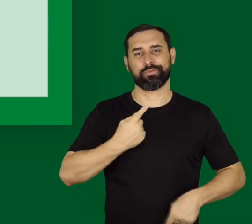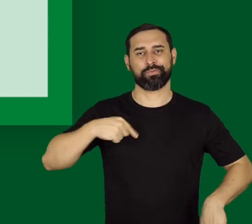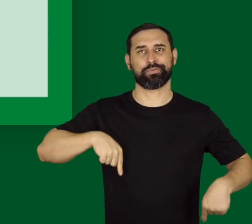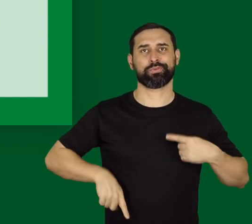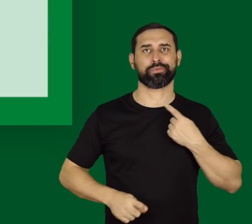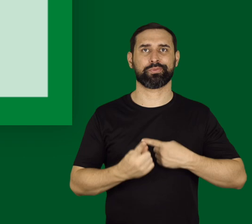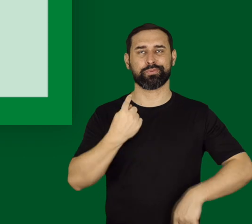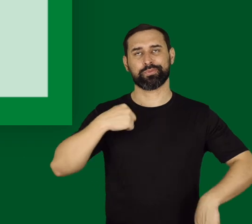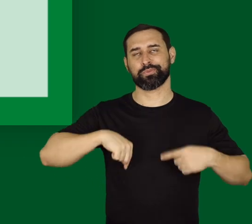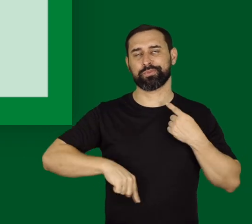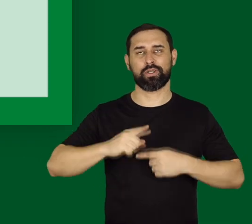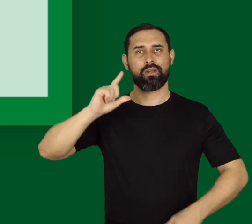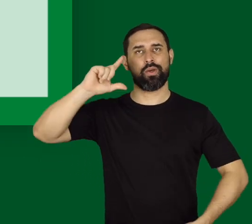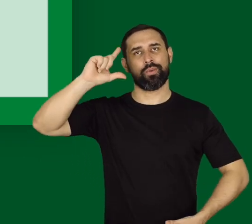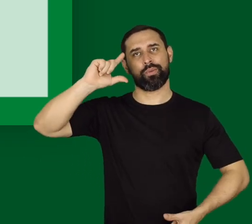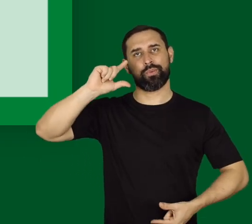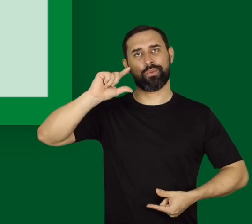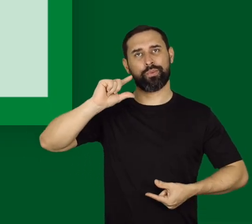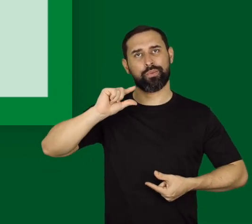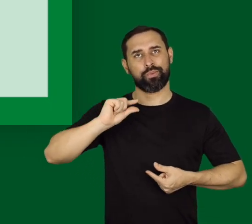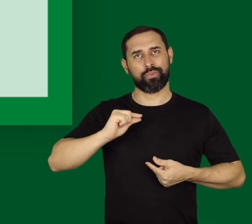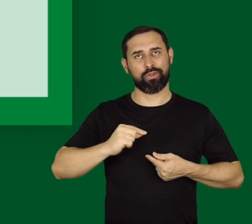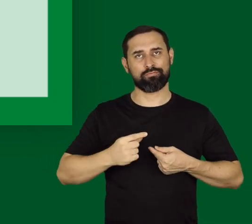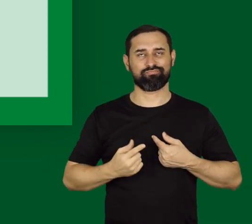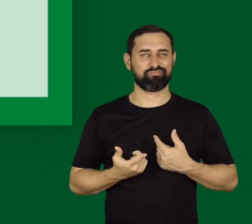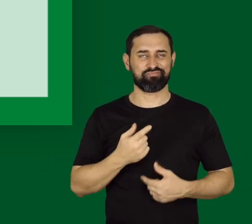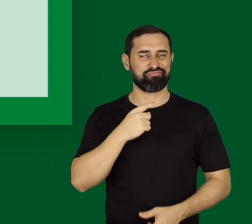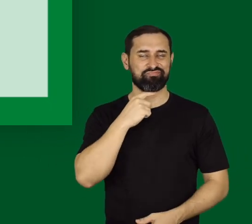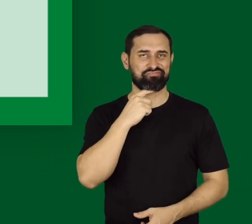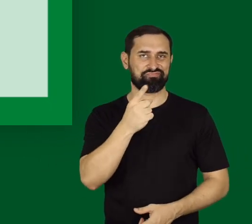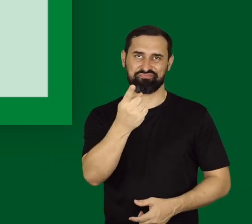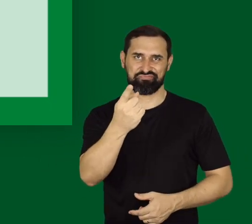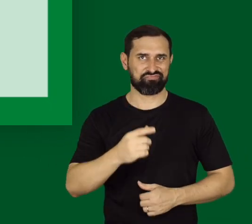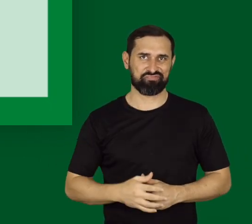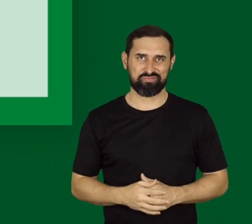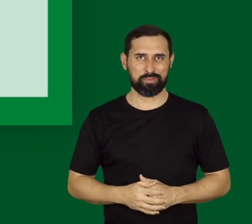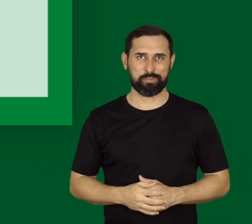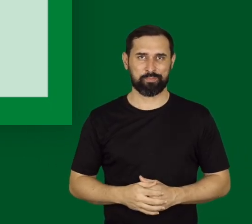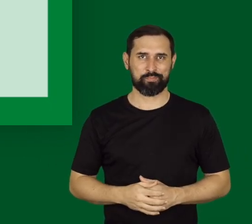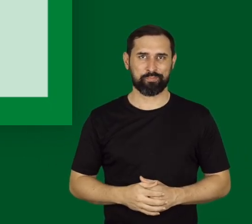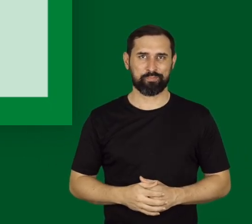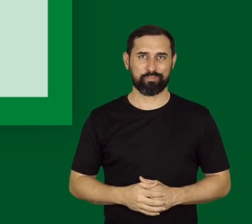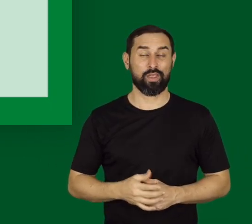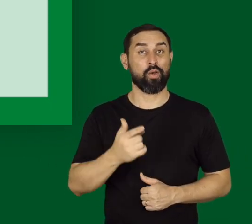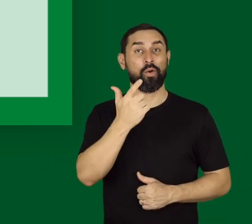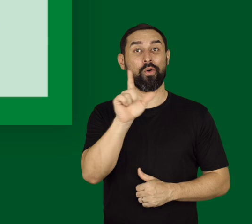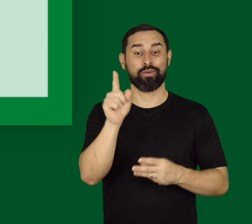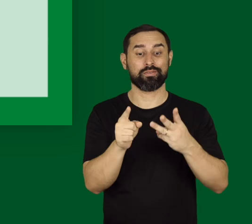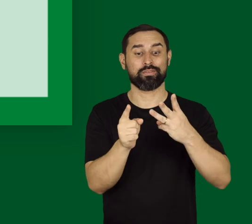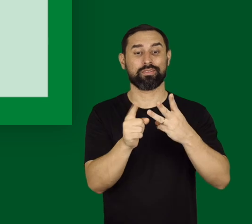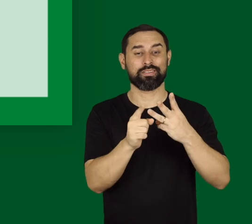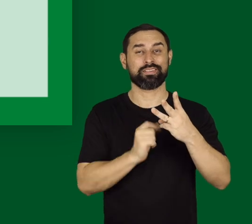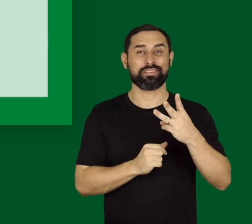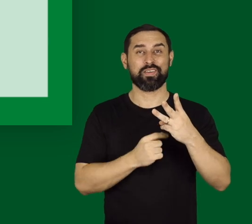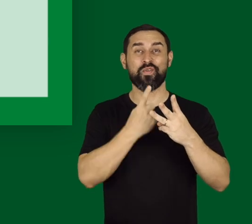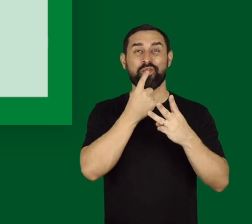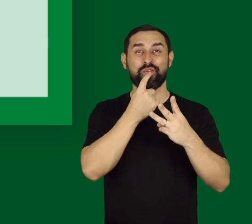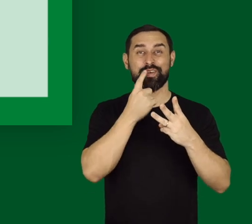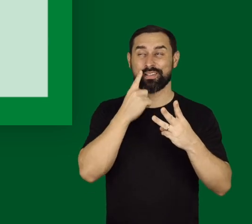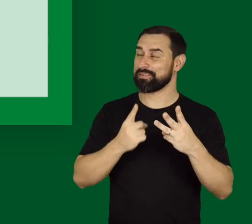e você provavelmente vai ter um problema na perfusão periférica e na perfusão na